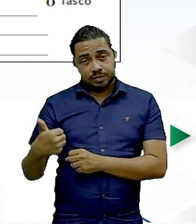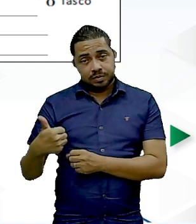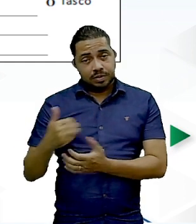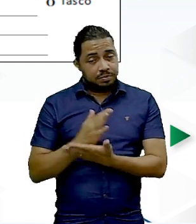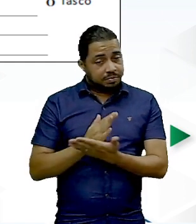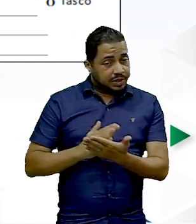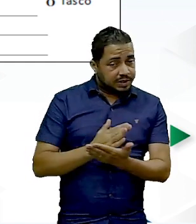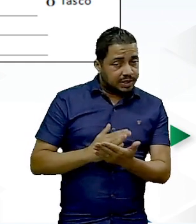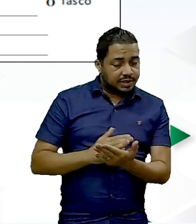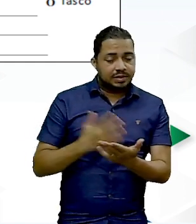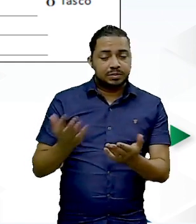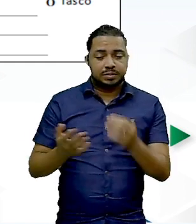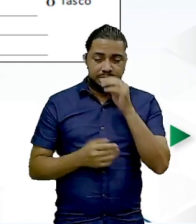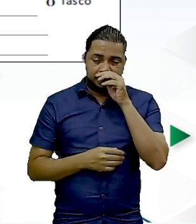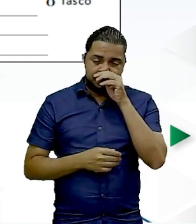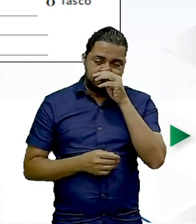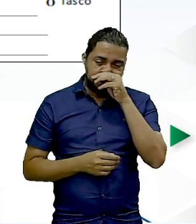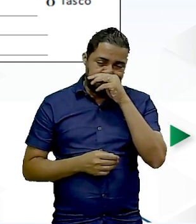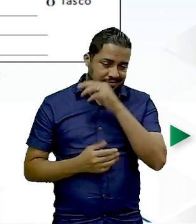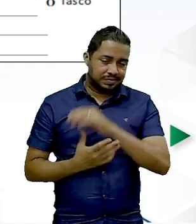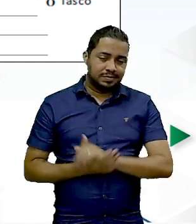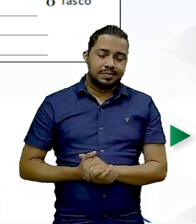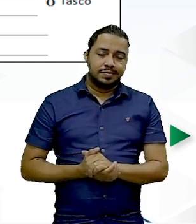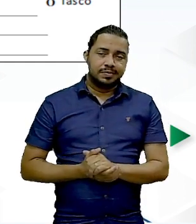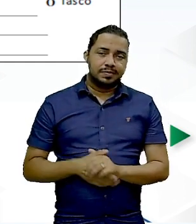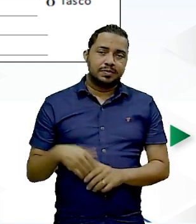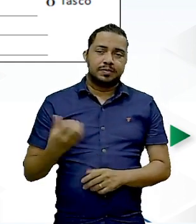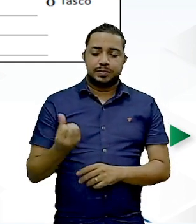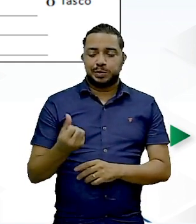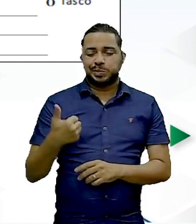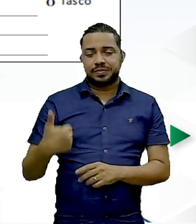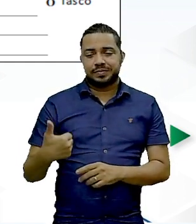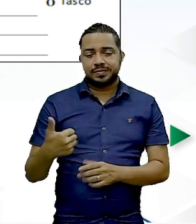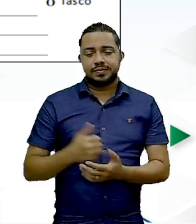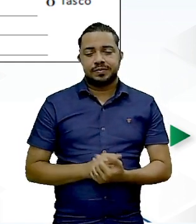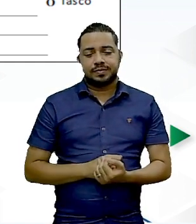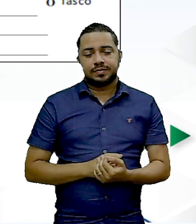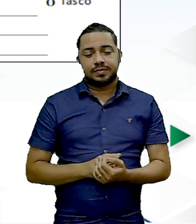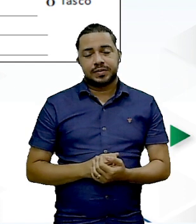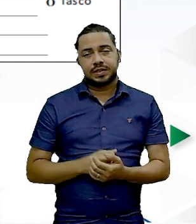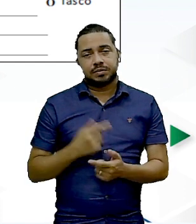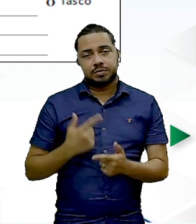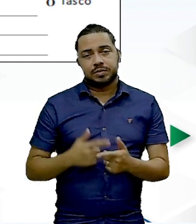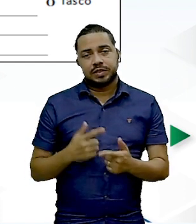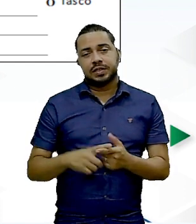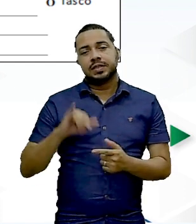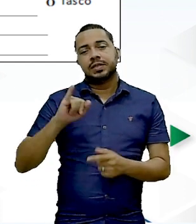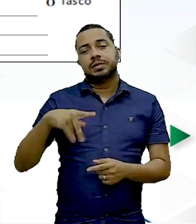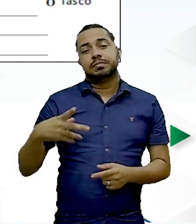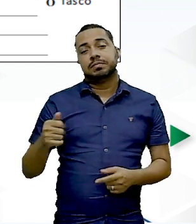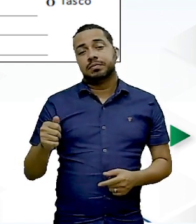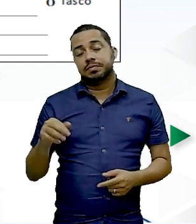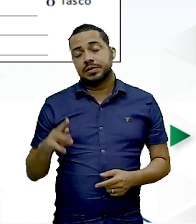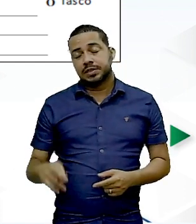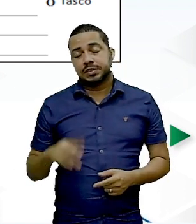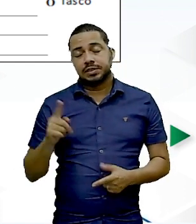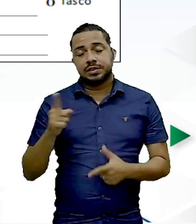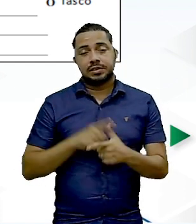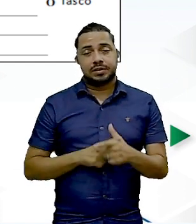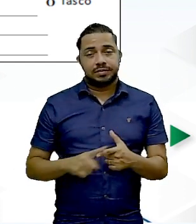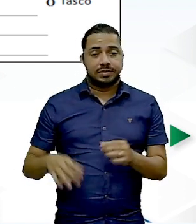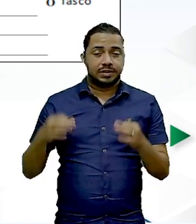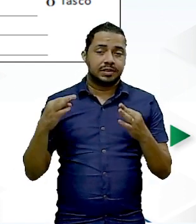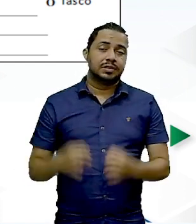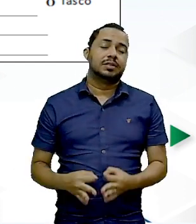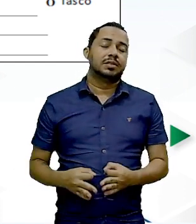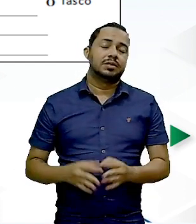de 121? Vai estar entre quem? Entre o 61, né? Porque na ímpar, o 61 é o que divide